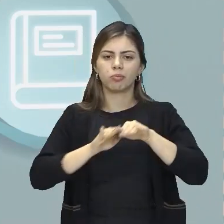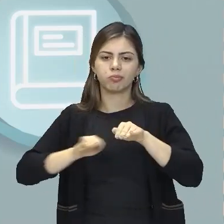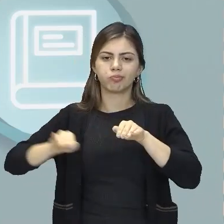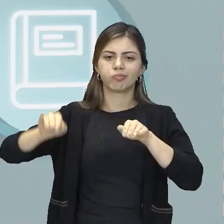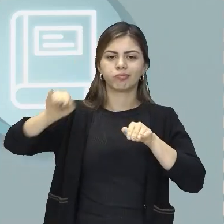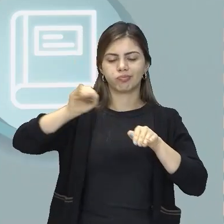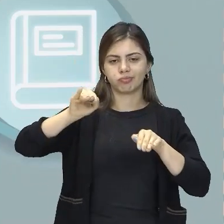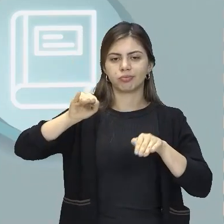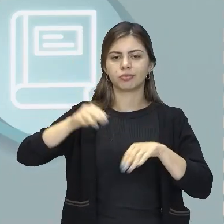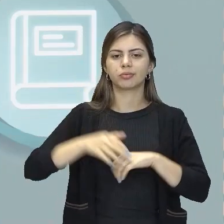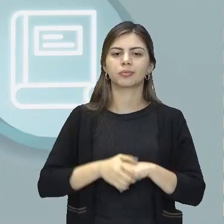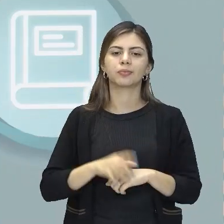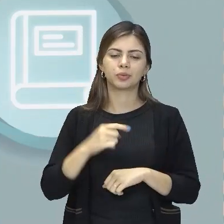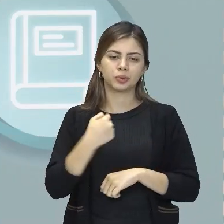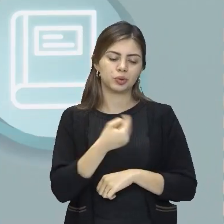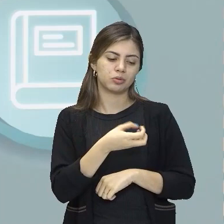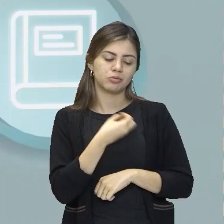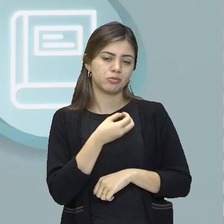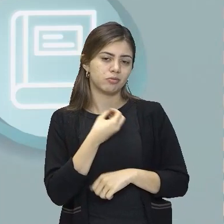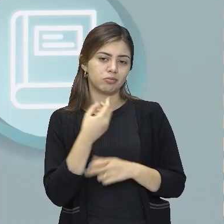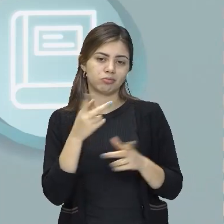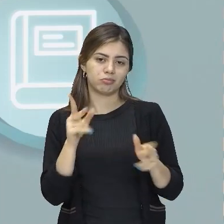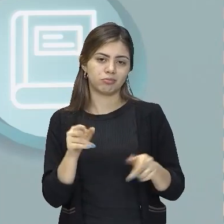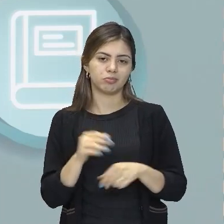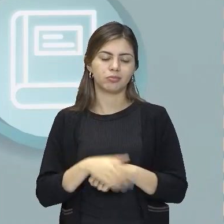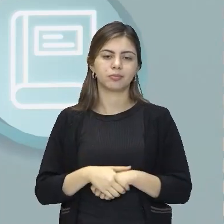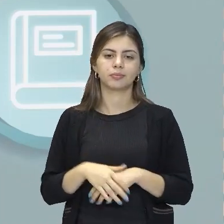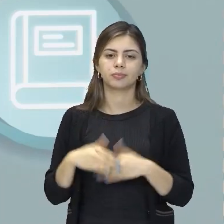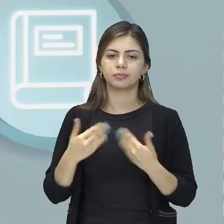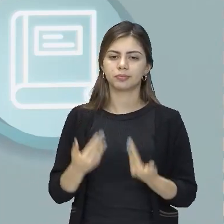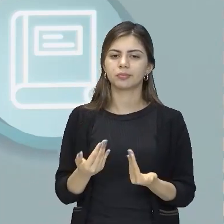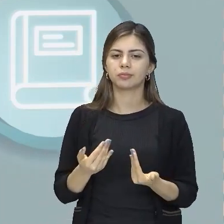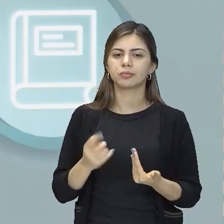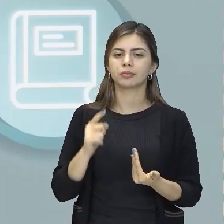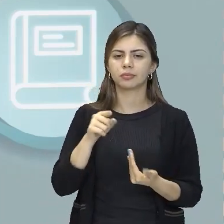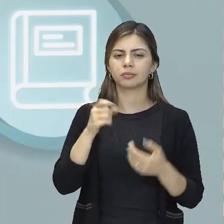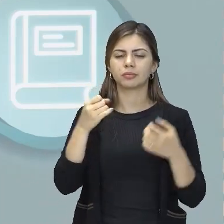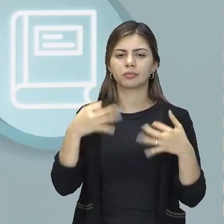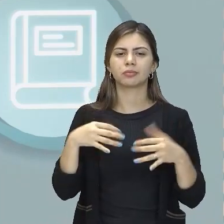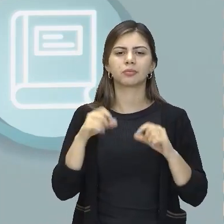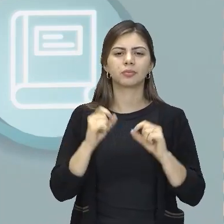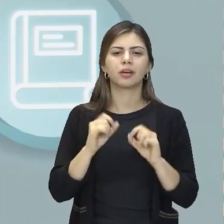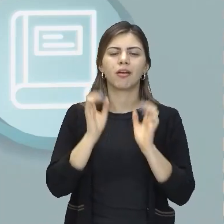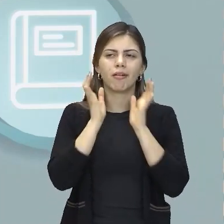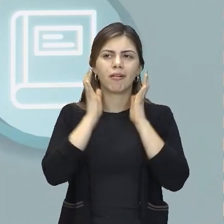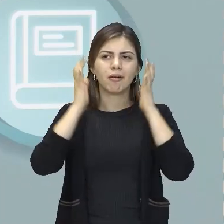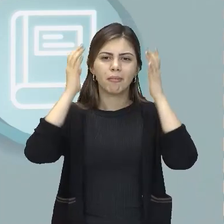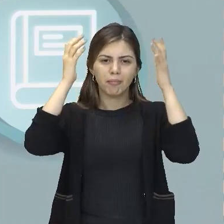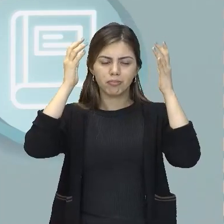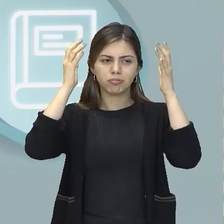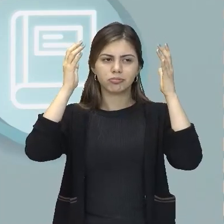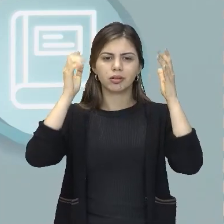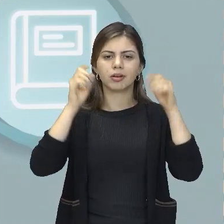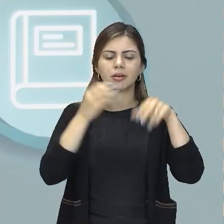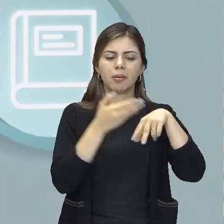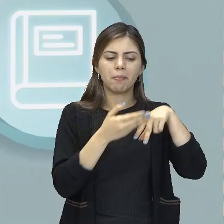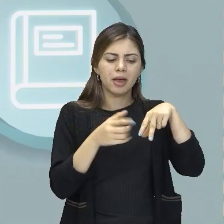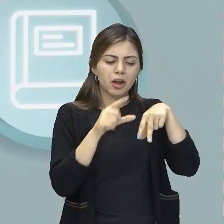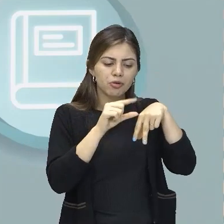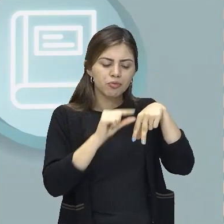vivendo essa mesma situação, certo? E aí ele fala o quê? Da cabeça grande, perna fina, mostra